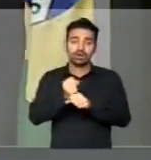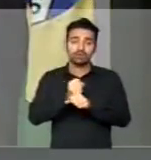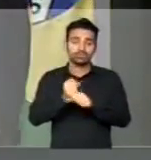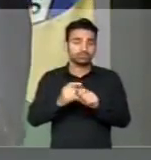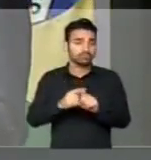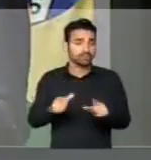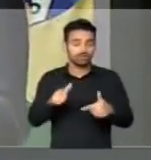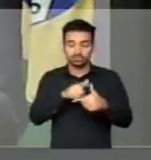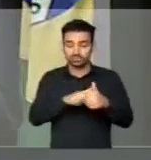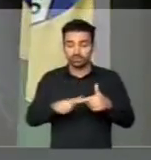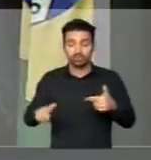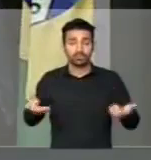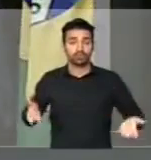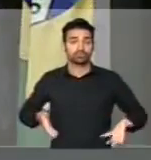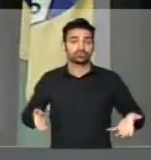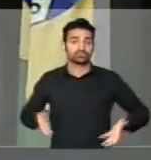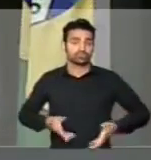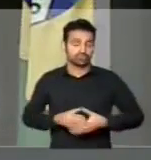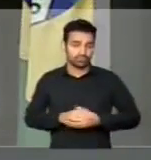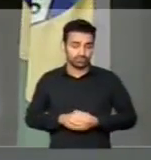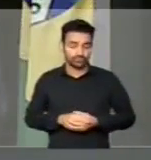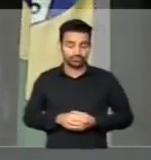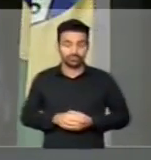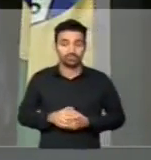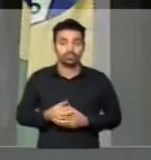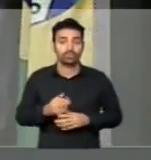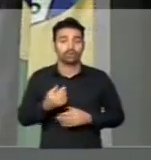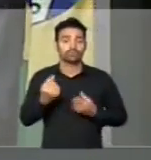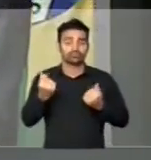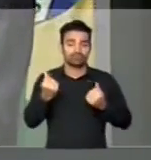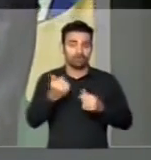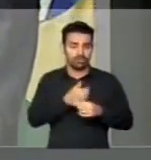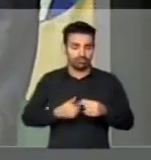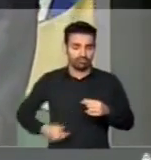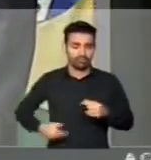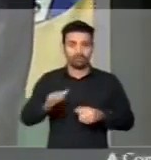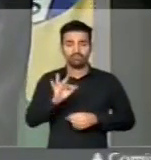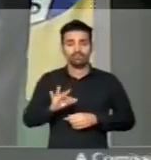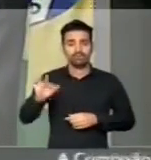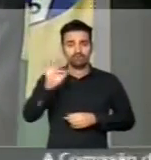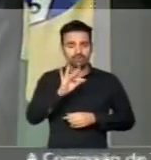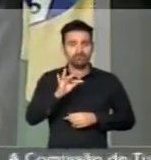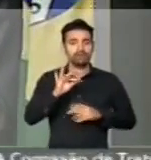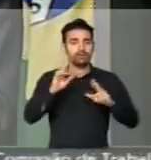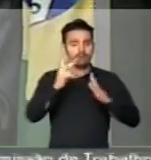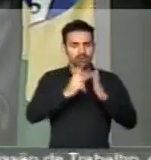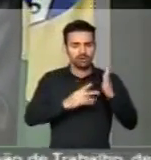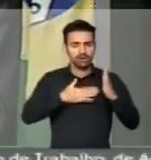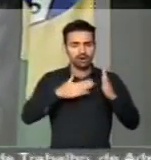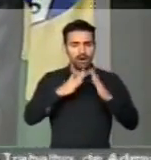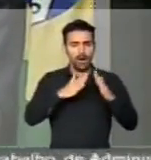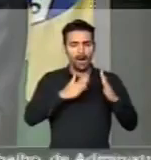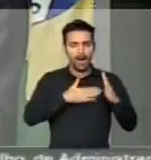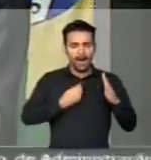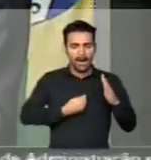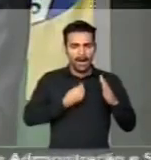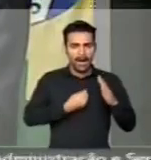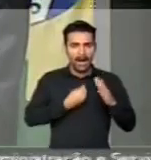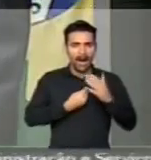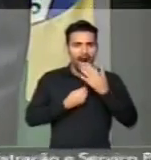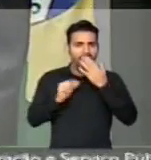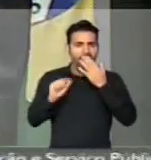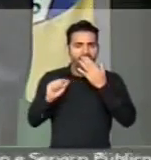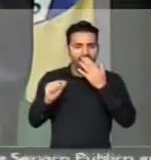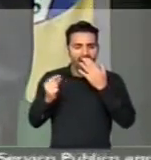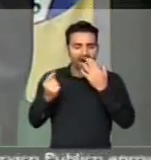presente. No orçamento da União para este ano, o Minha Casa Minha Vida viu-se com